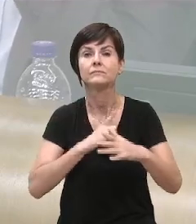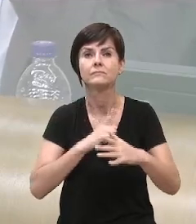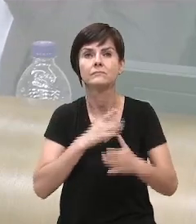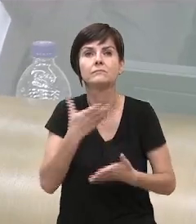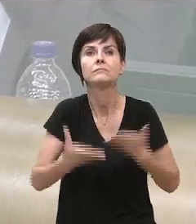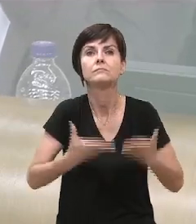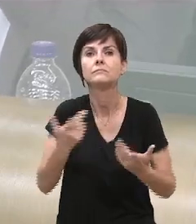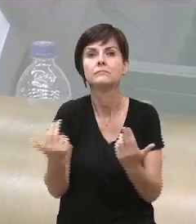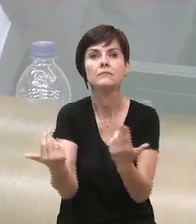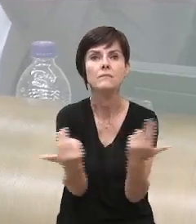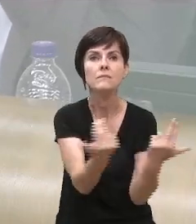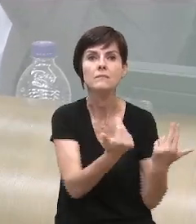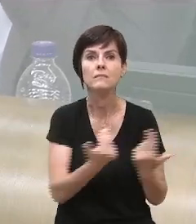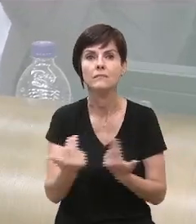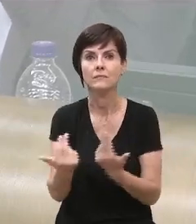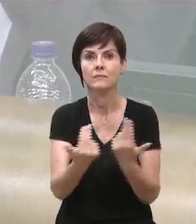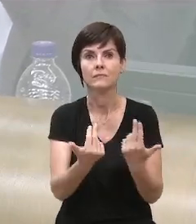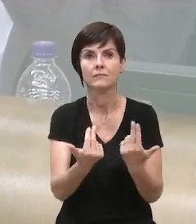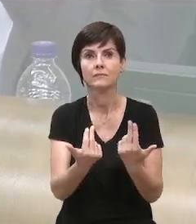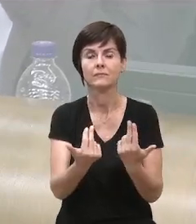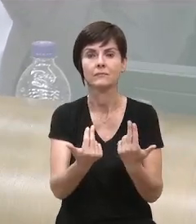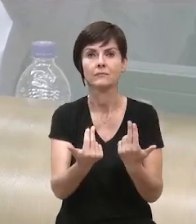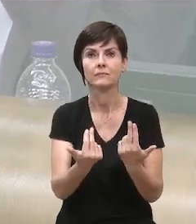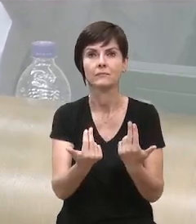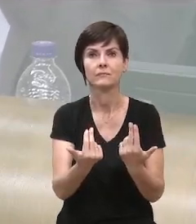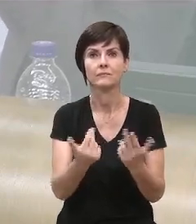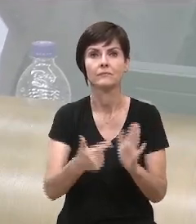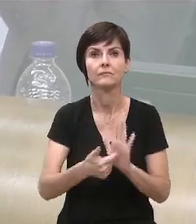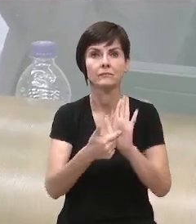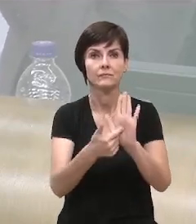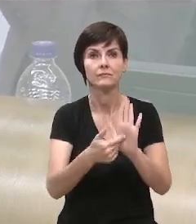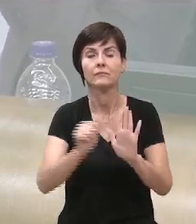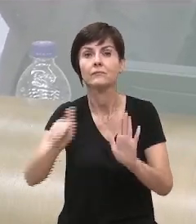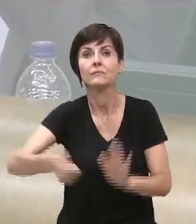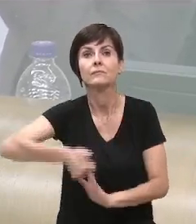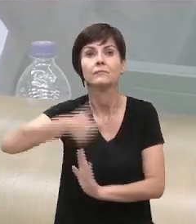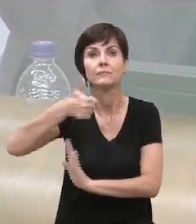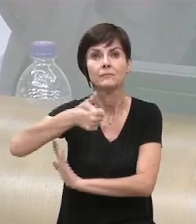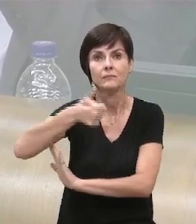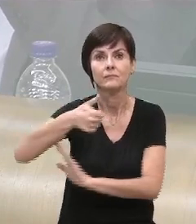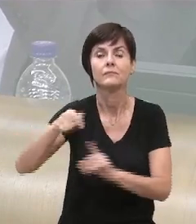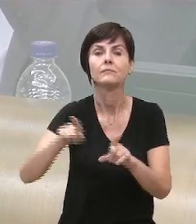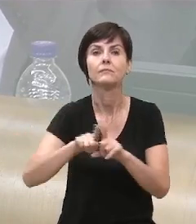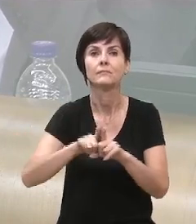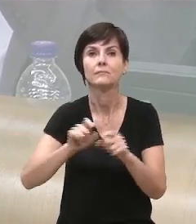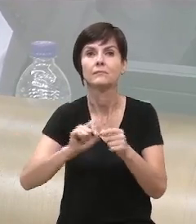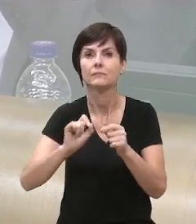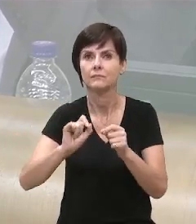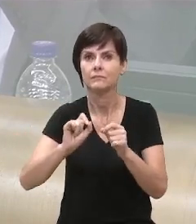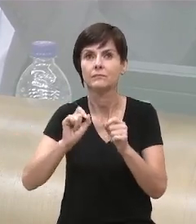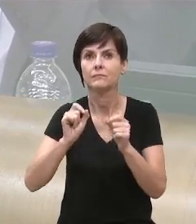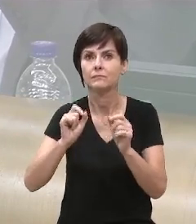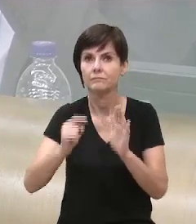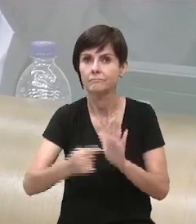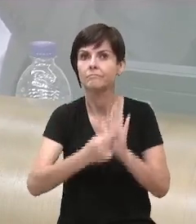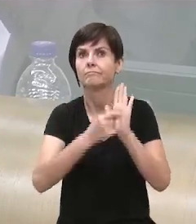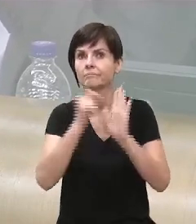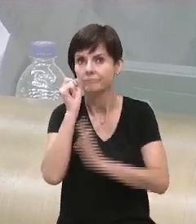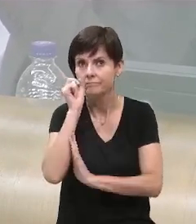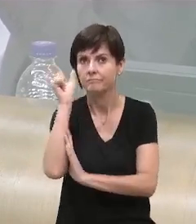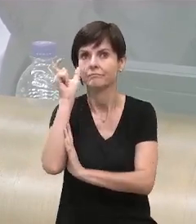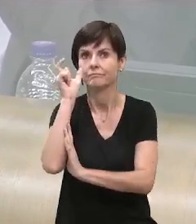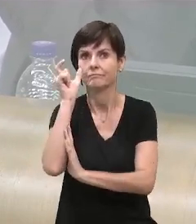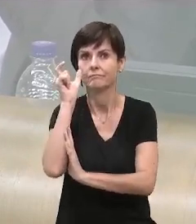quando aparecerem os vencedores. E também fiz um alerta no momento que pode ter nenhuma